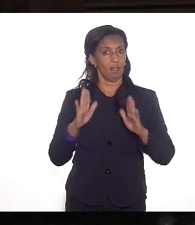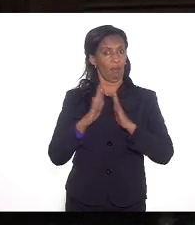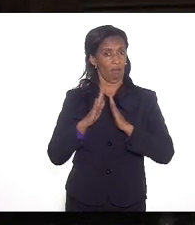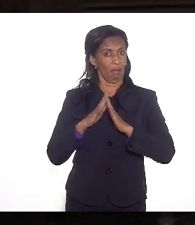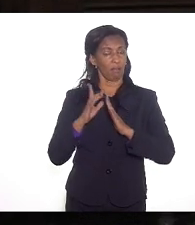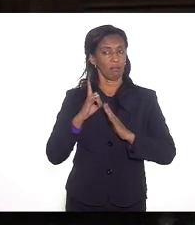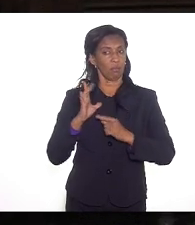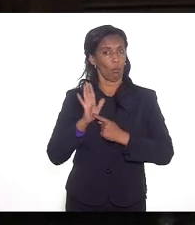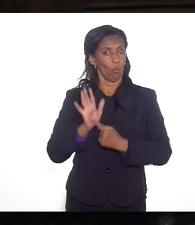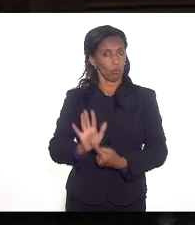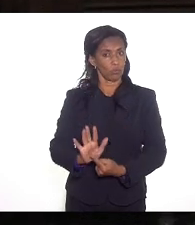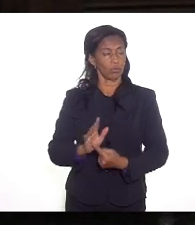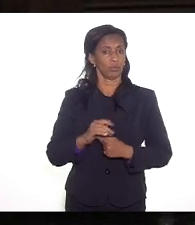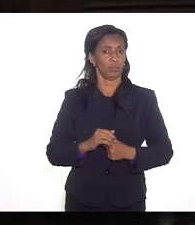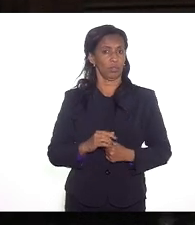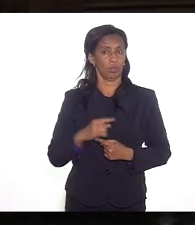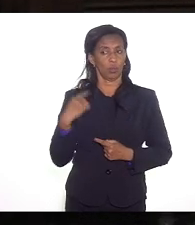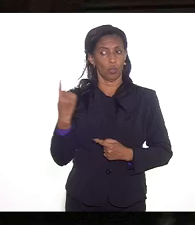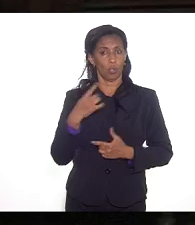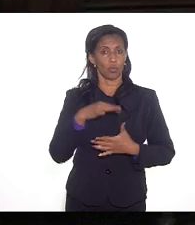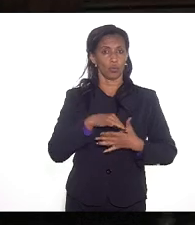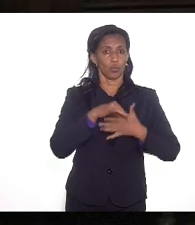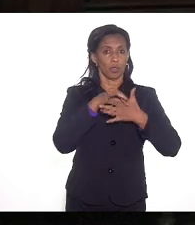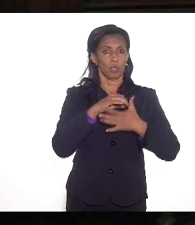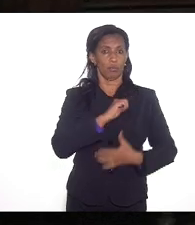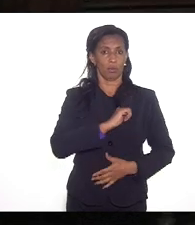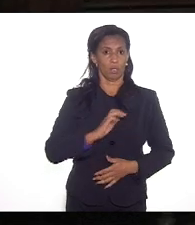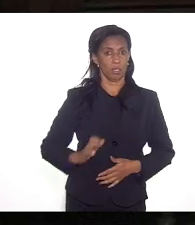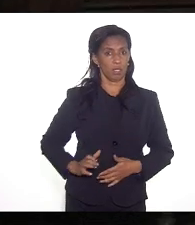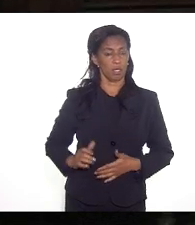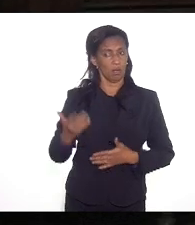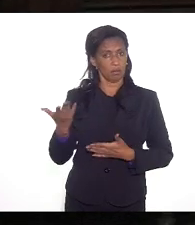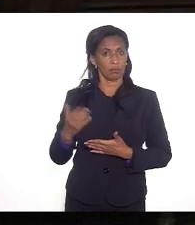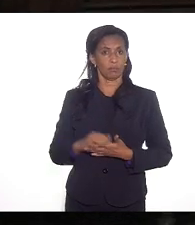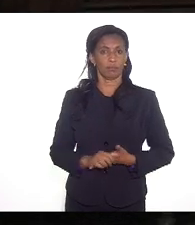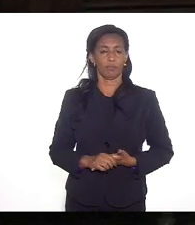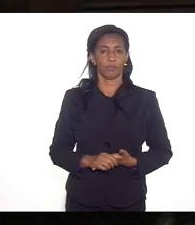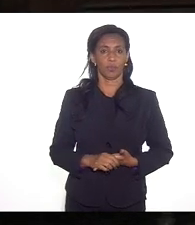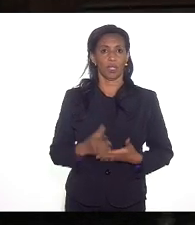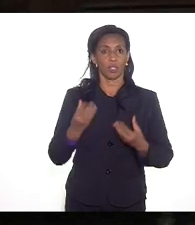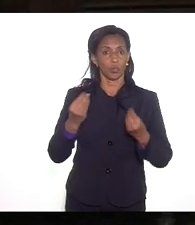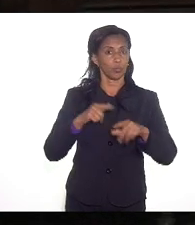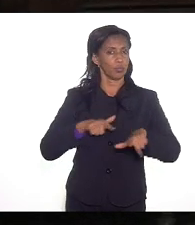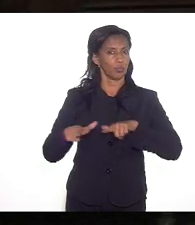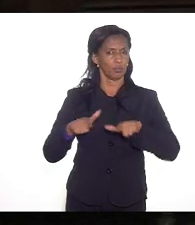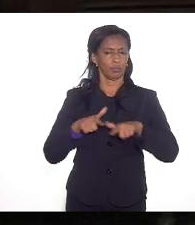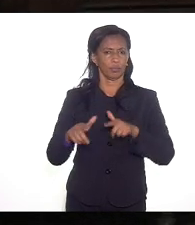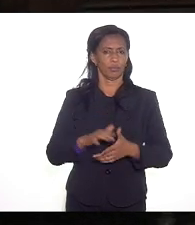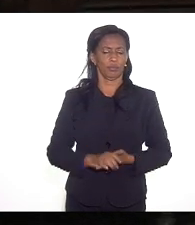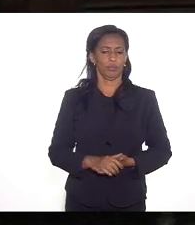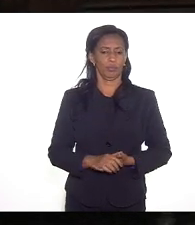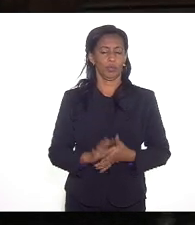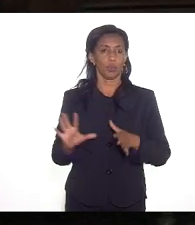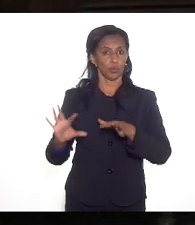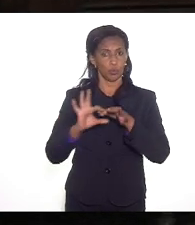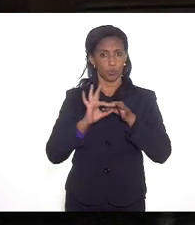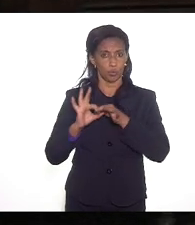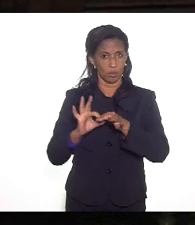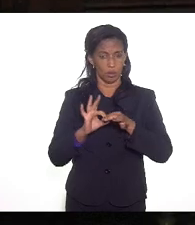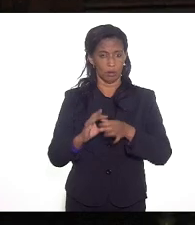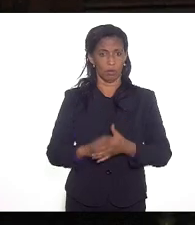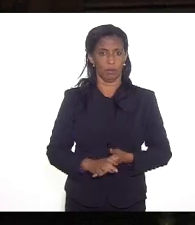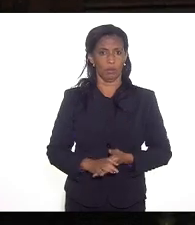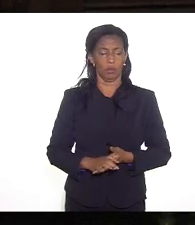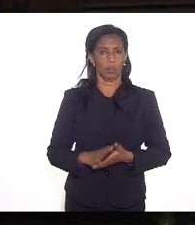casa tem dado uma demonstração tendo o nosso Líder a Graciliano na frente de muito trabalho de união